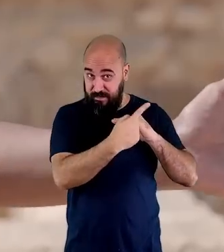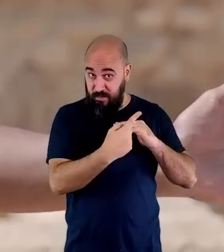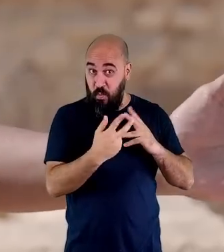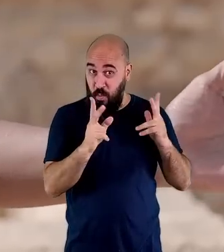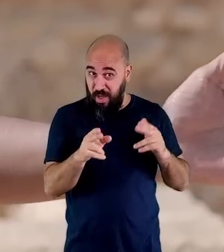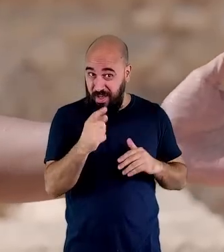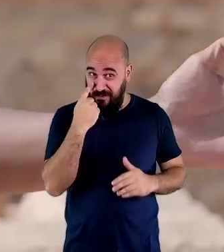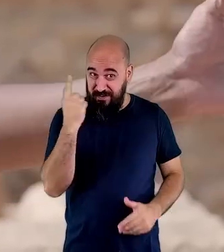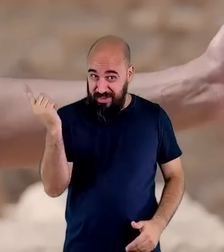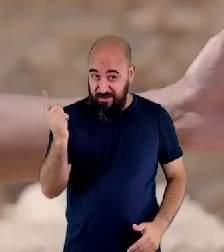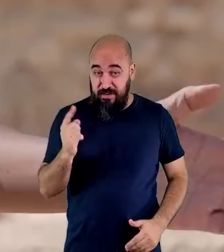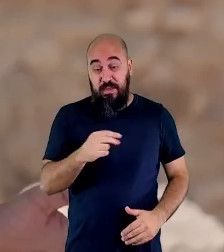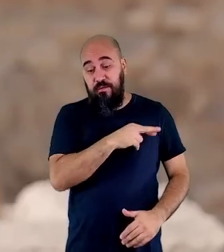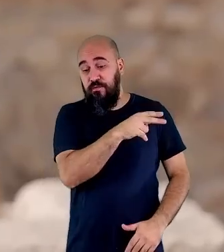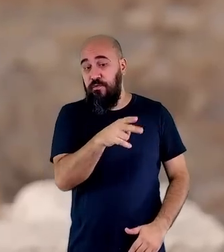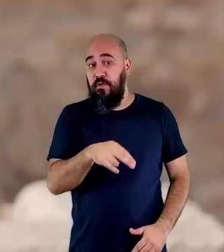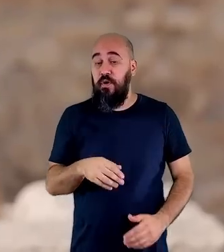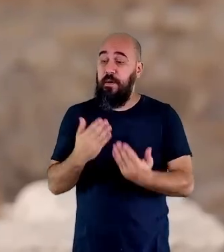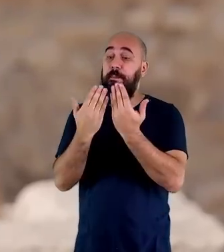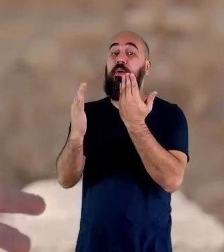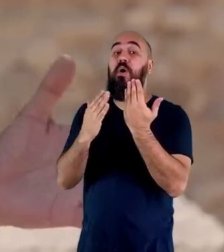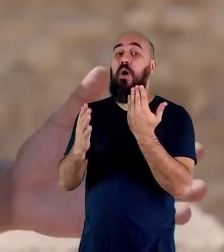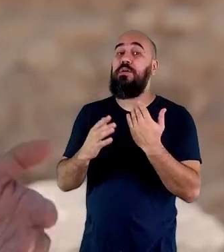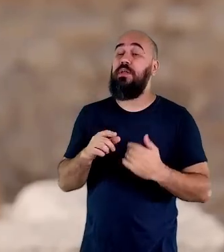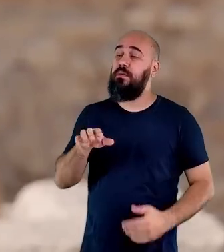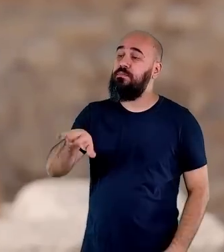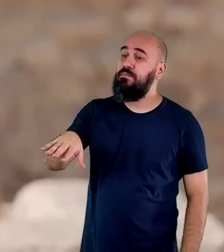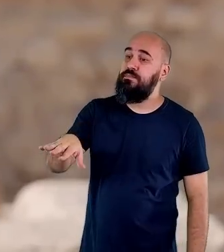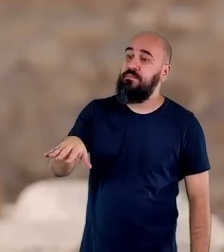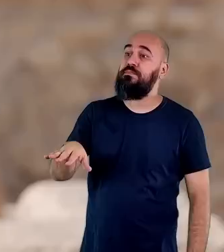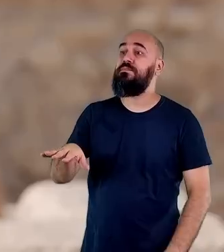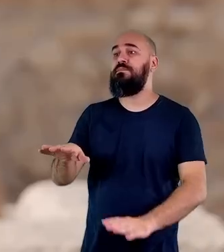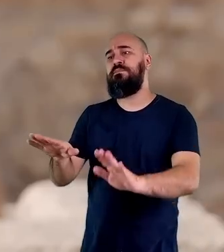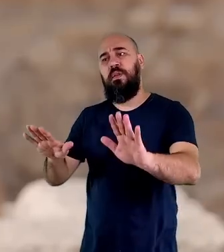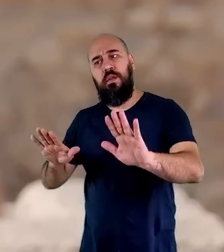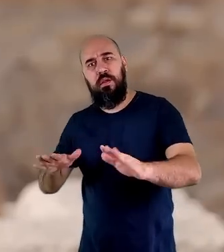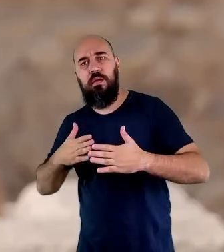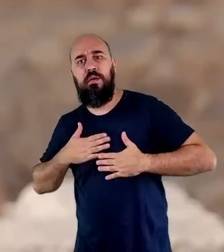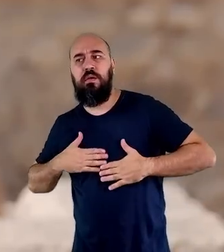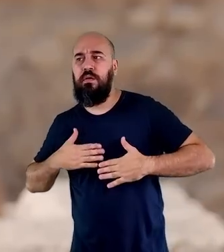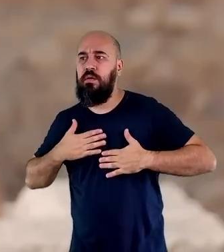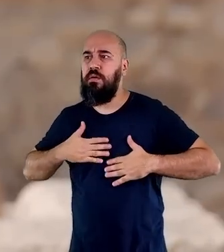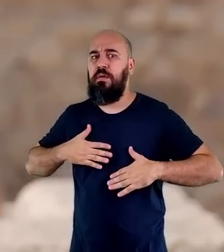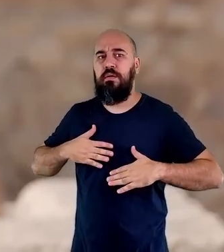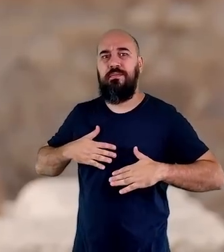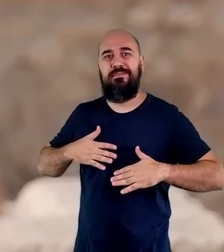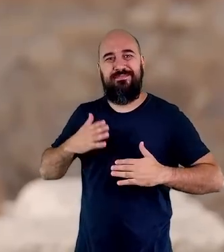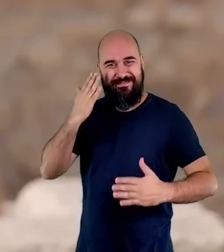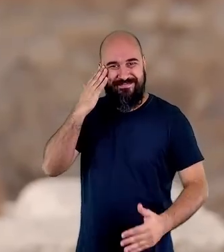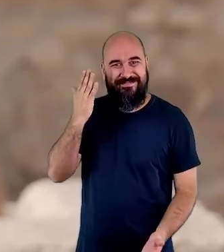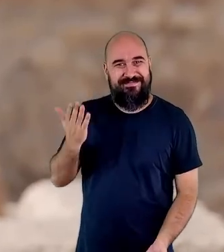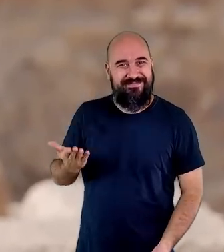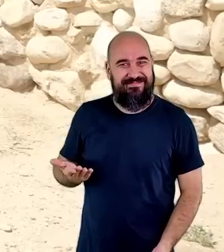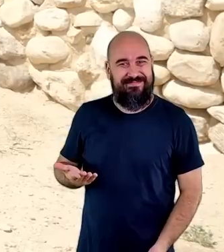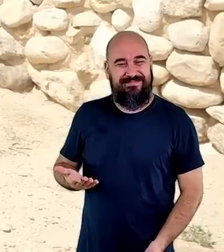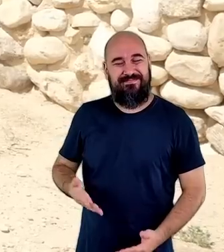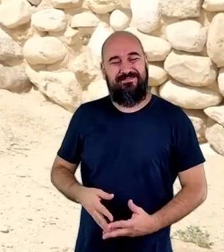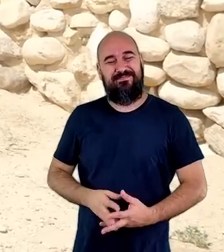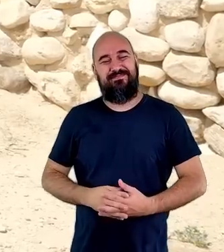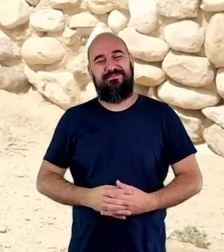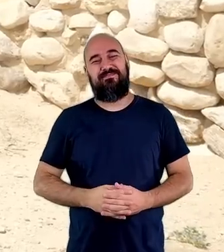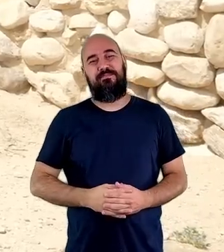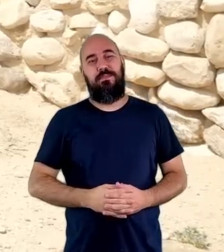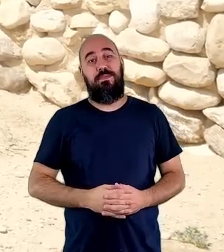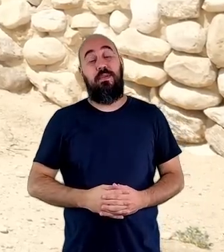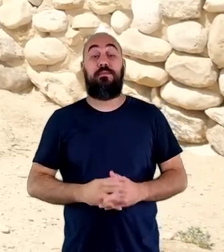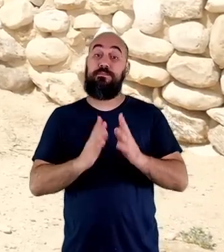a porta conciliar aqueles homens que estavam insatisfeitos com a graça que lhe oferecia. Aí